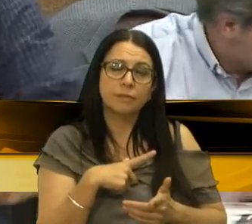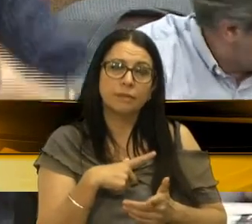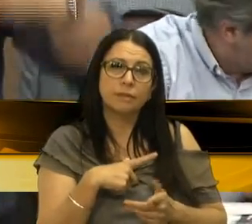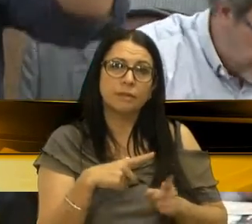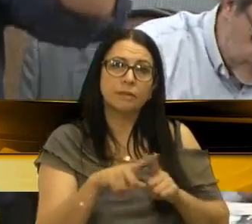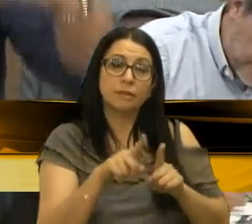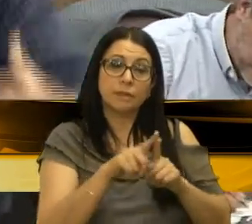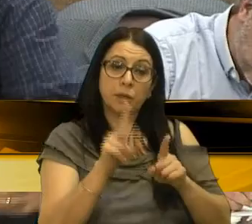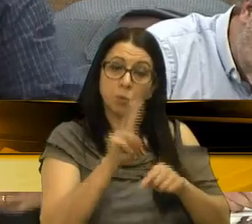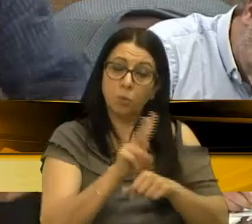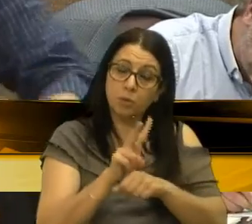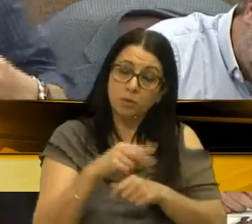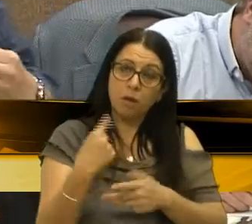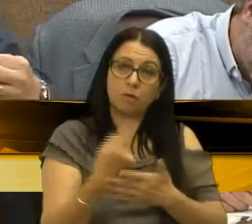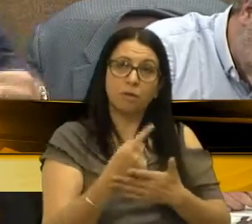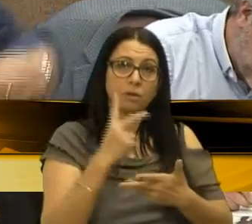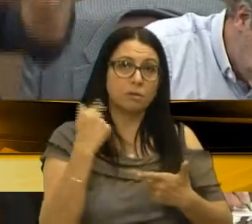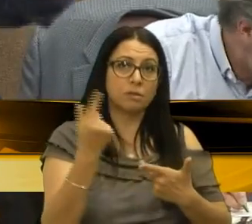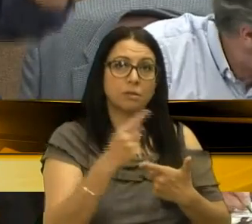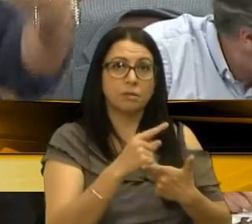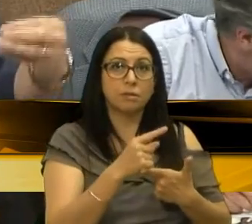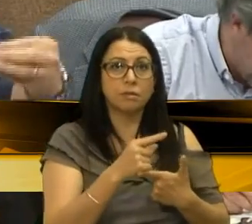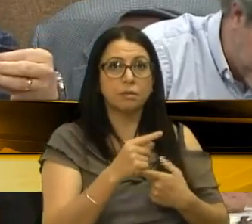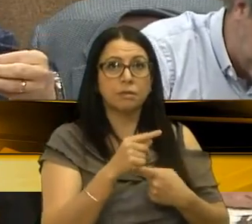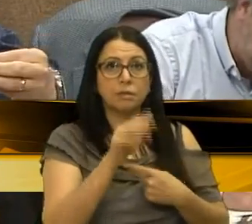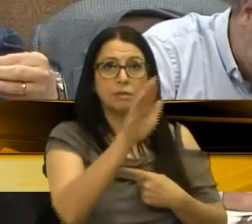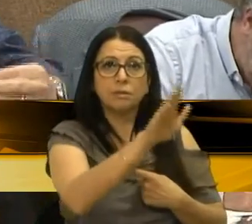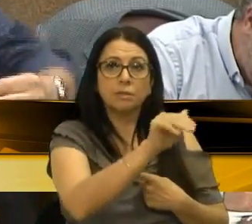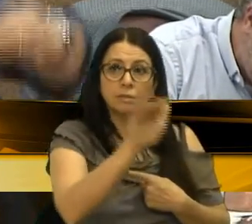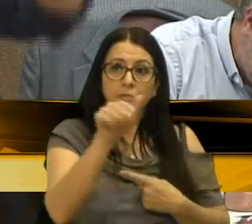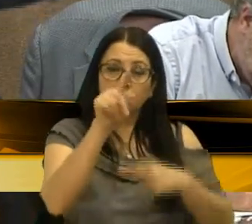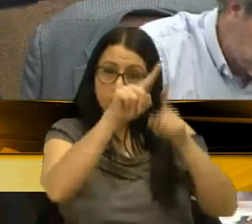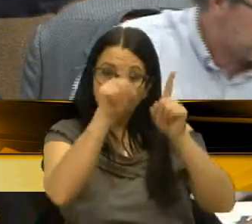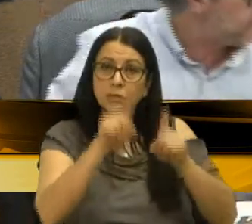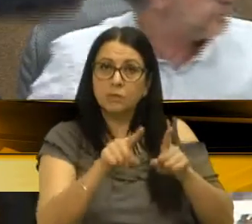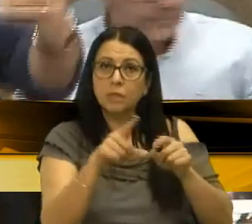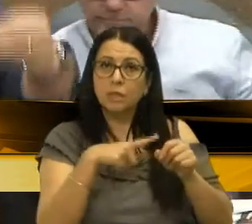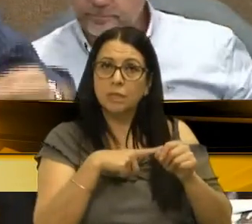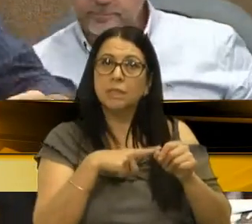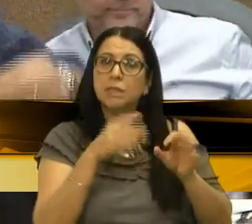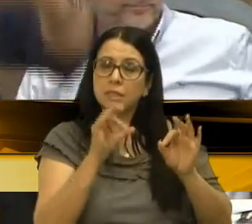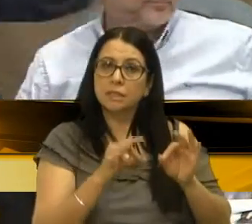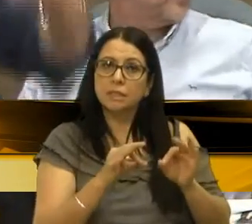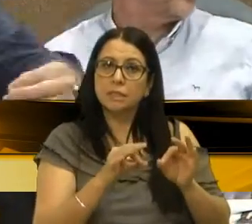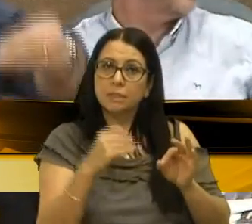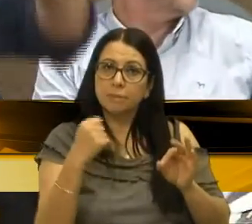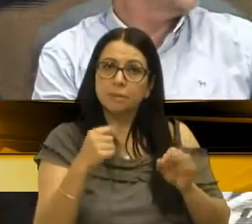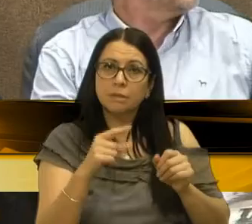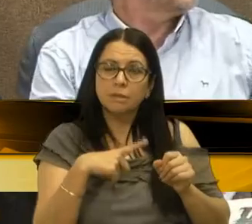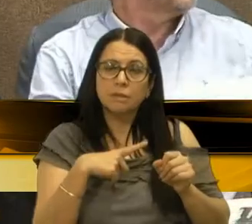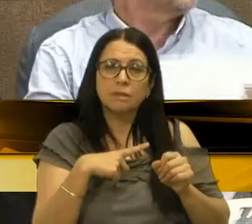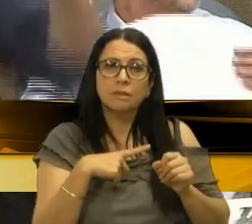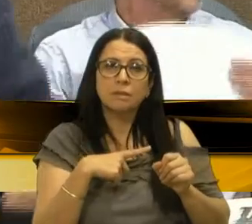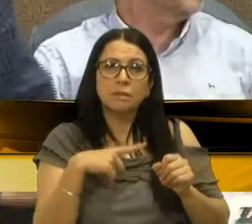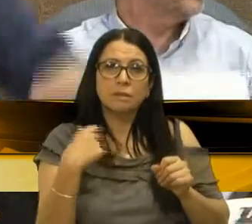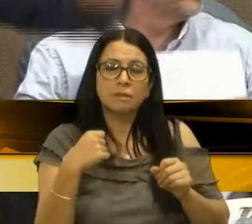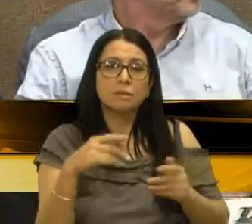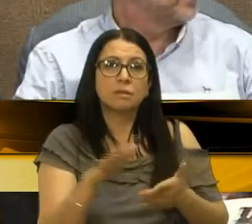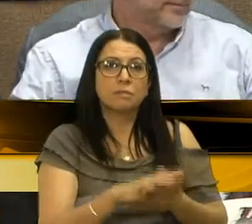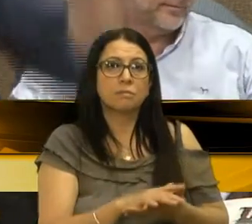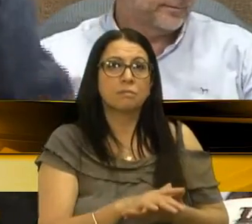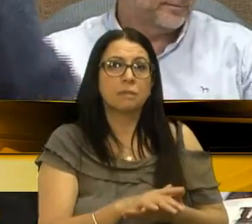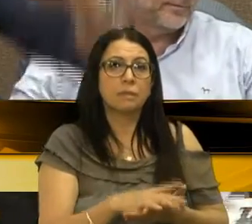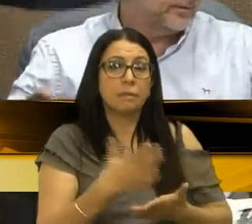parcimônia, cuidado e realmente nomear aqueles servidores que estritamente tem-se uma necessidade